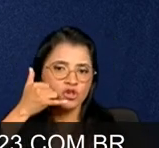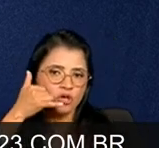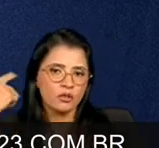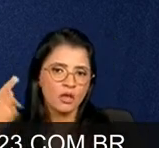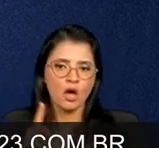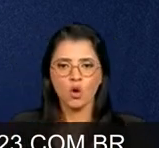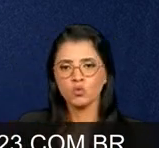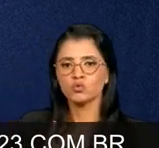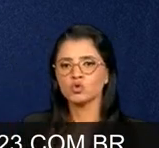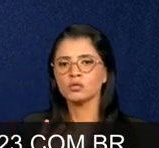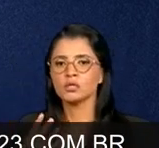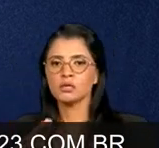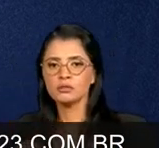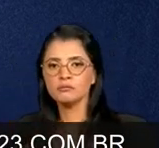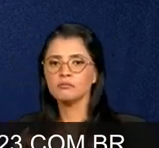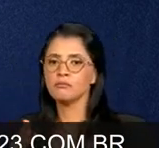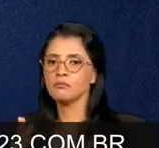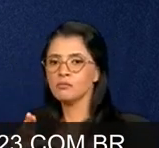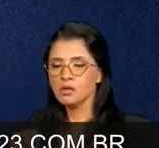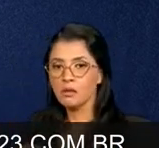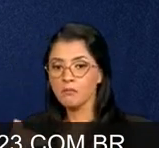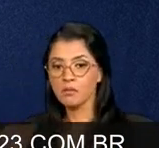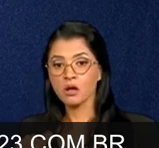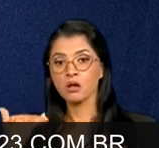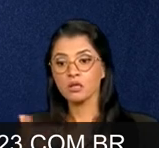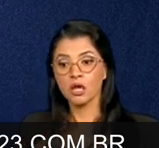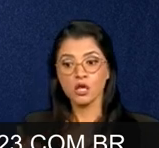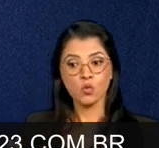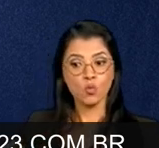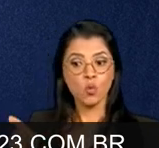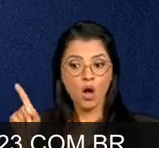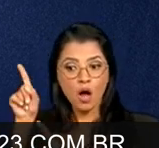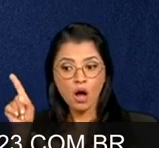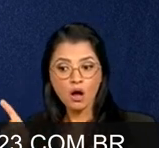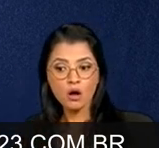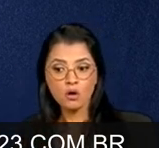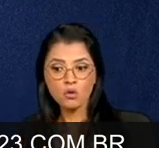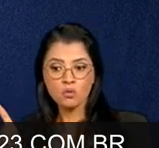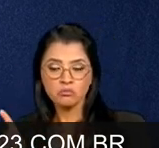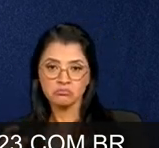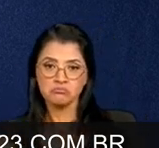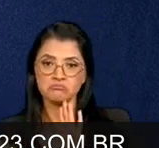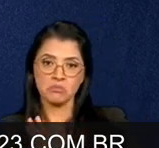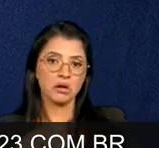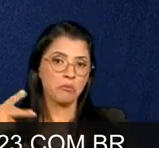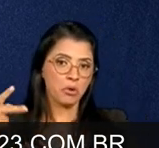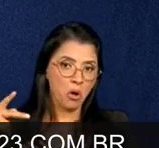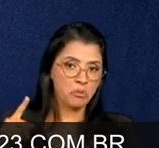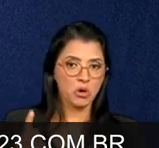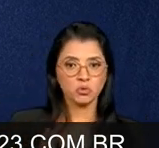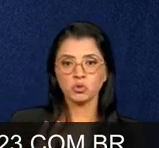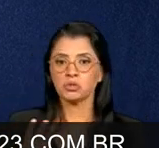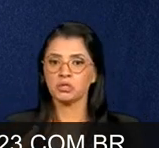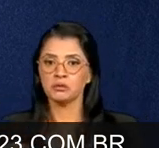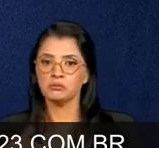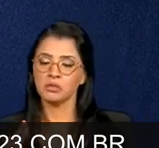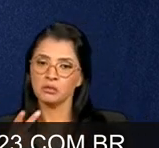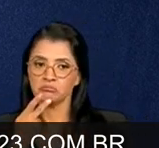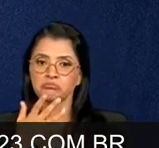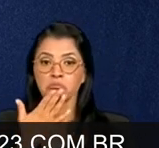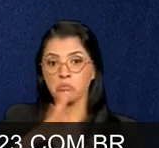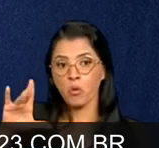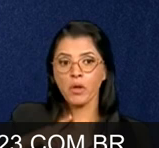atendimento da 123 Milhas, enviando mensagens como estas, com a logo da companhia. Com a promessa de intermediar